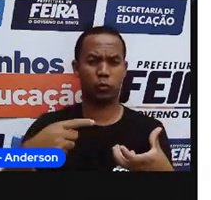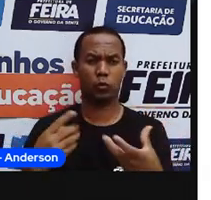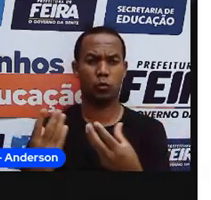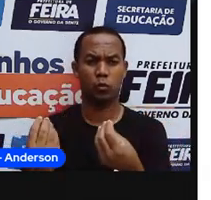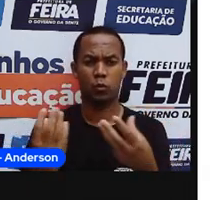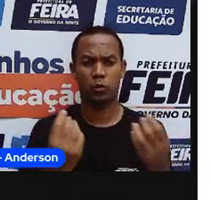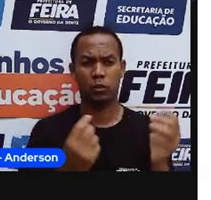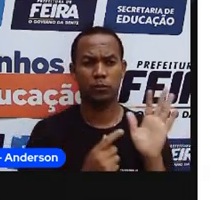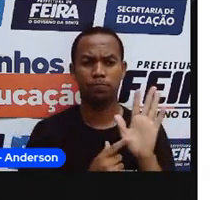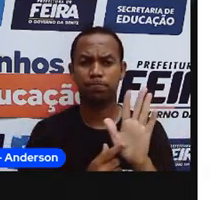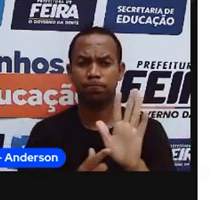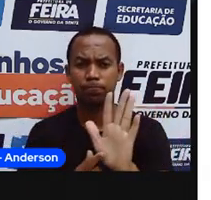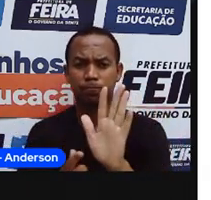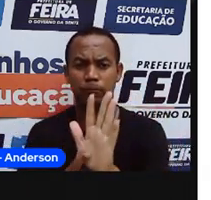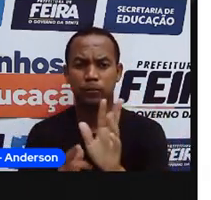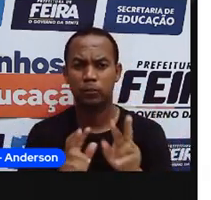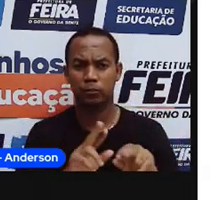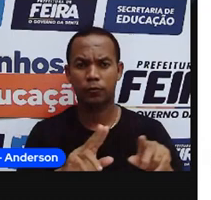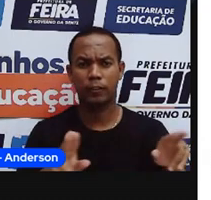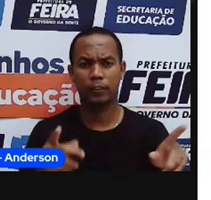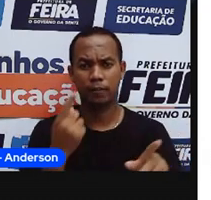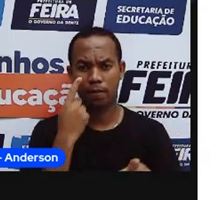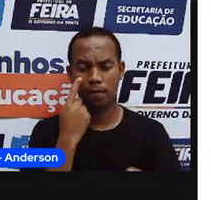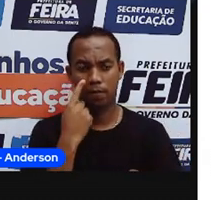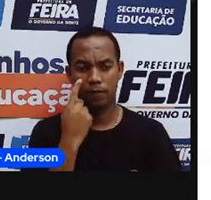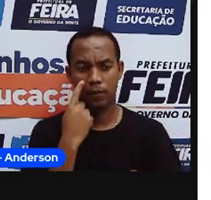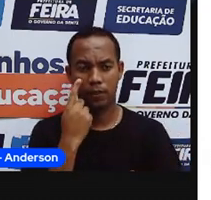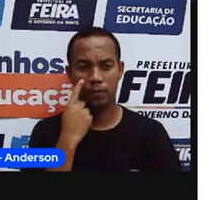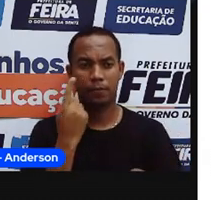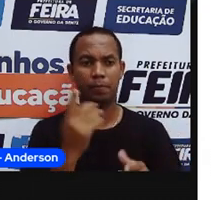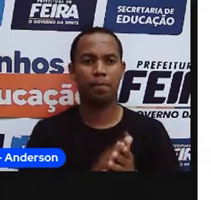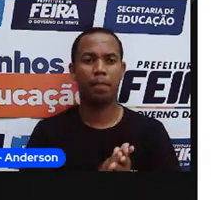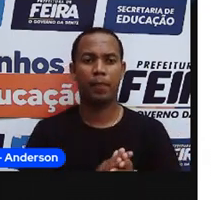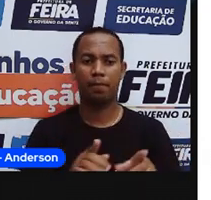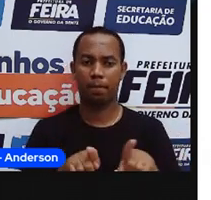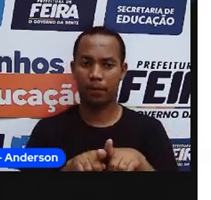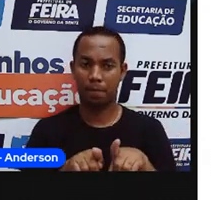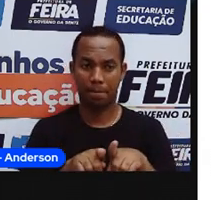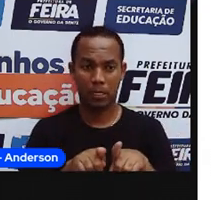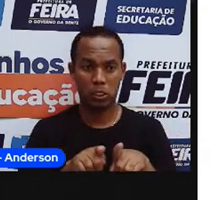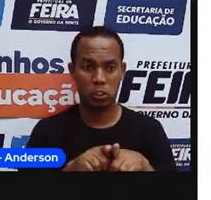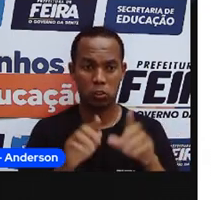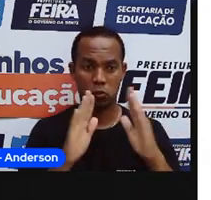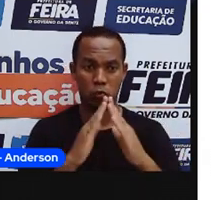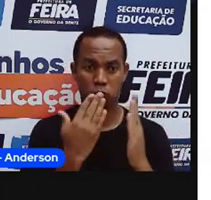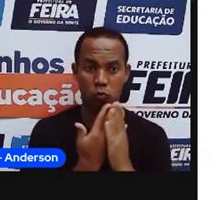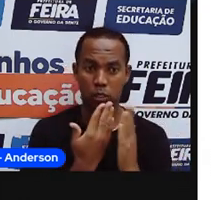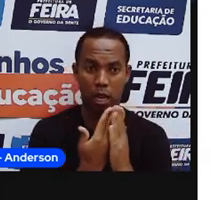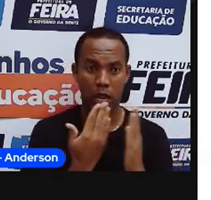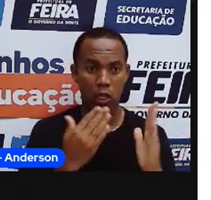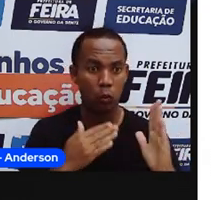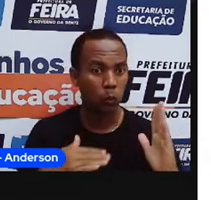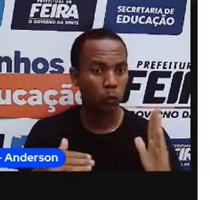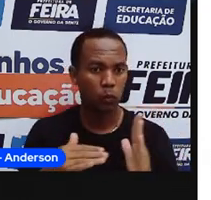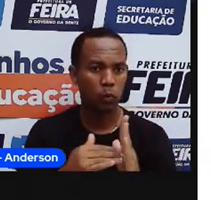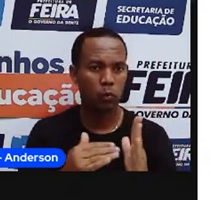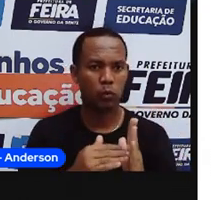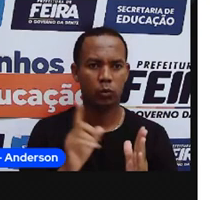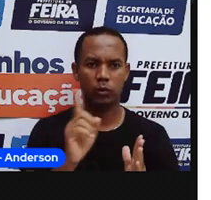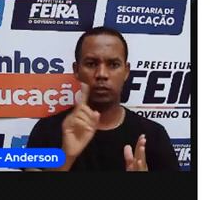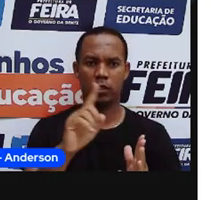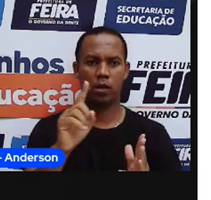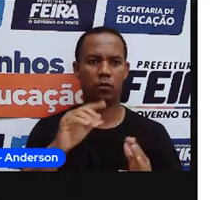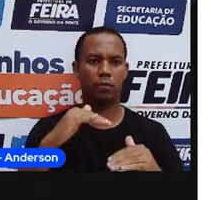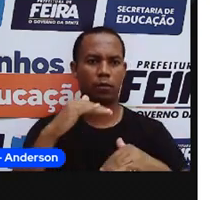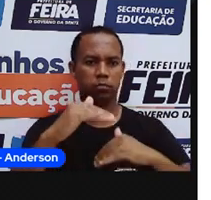apresenta-se com vários elementos. A gente vai ver alguns aqui, tá? A gente não vai estudar todos. À medida que vocês forem crescendo, forem passando